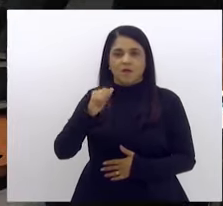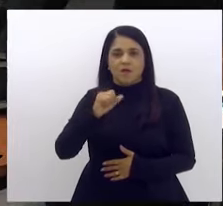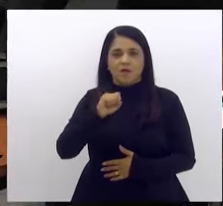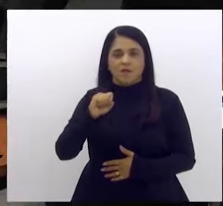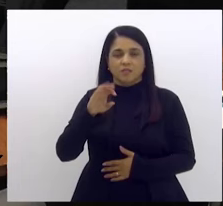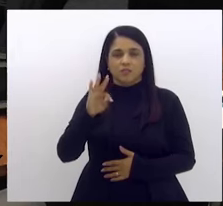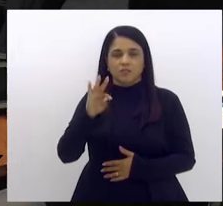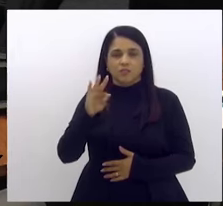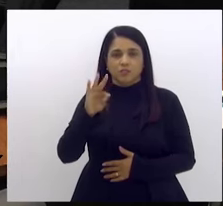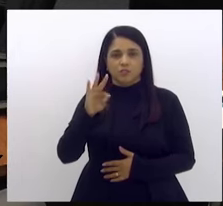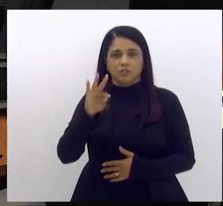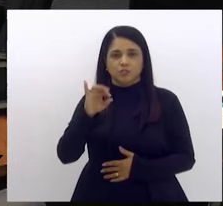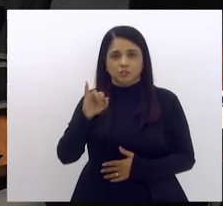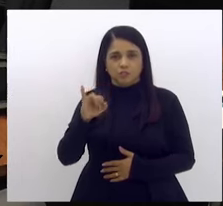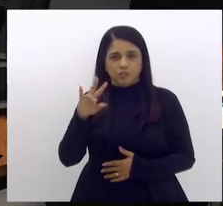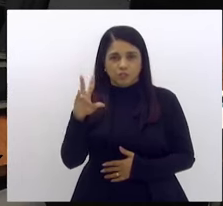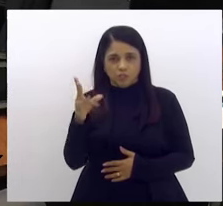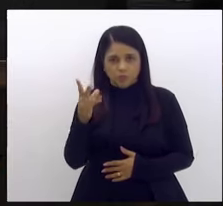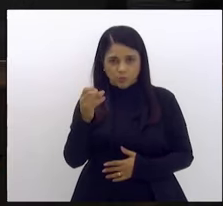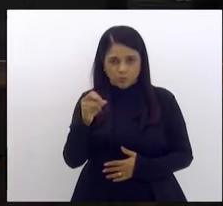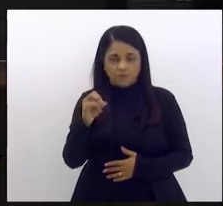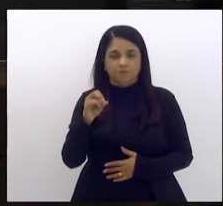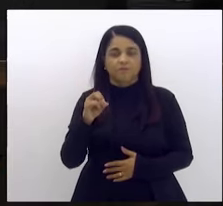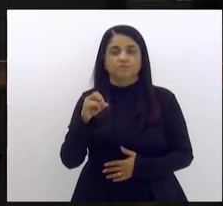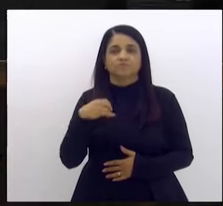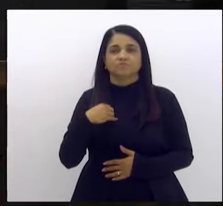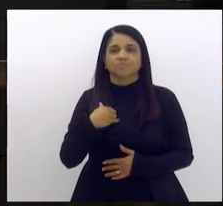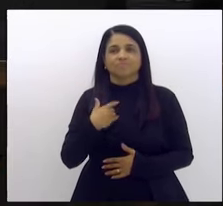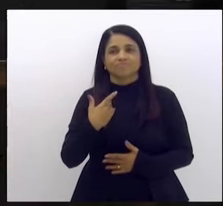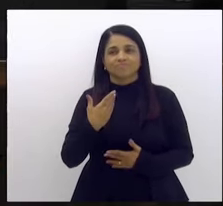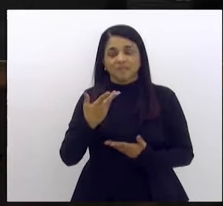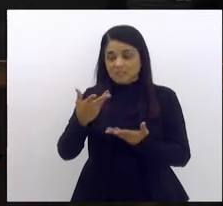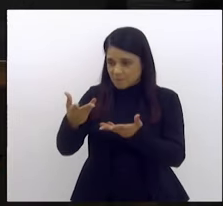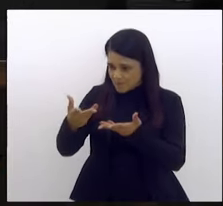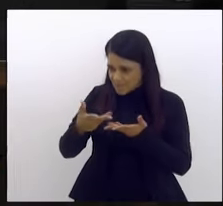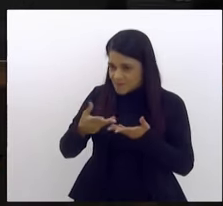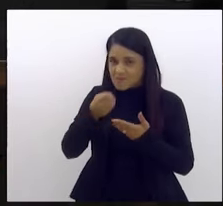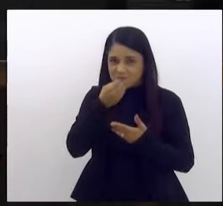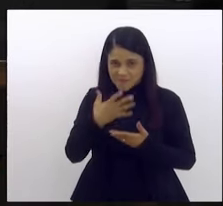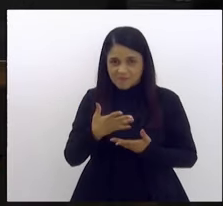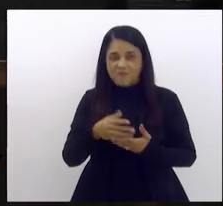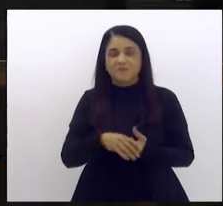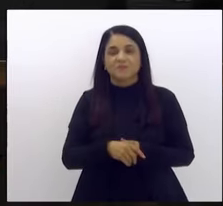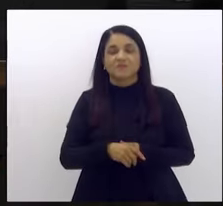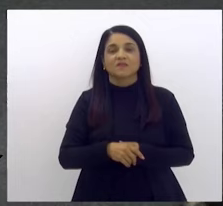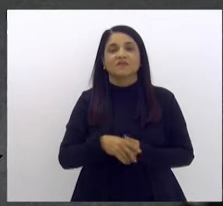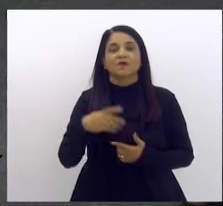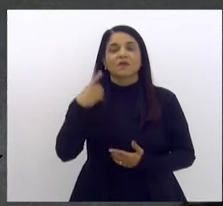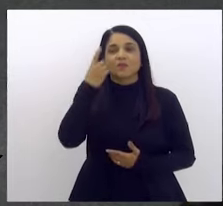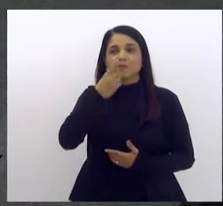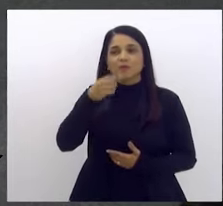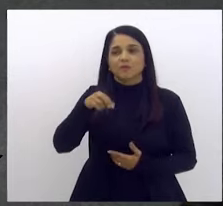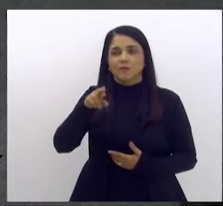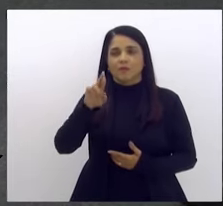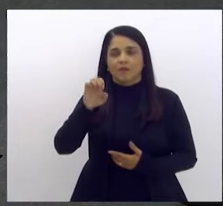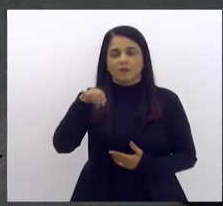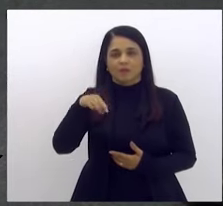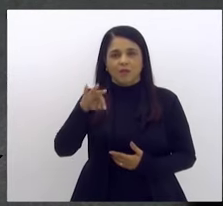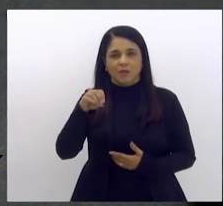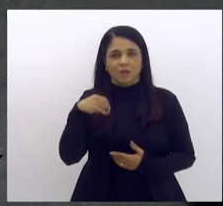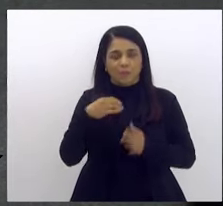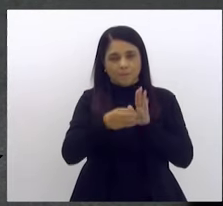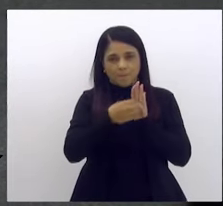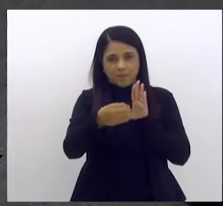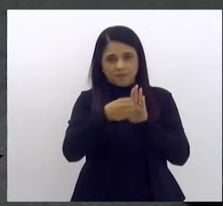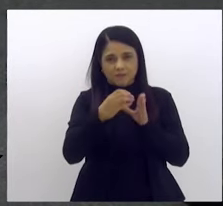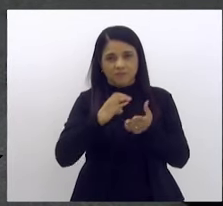casa. Seja bem-vindo, Castilho. Deputado Renato. Boa tarde, presidente. Parecer